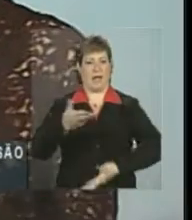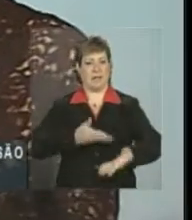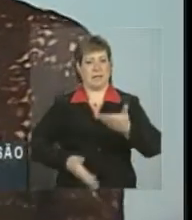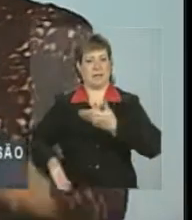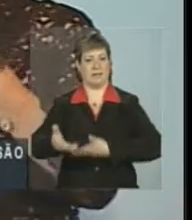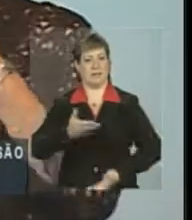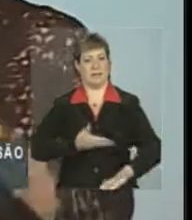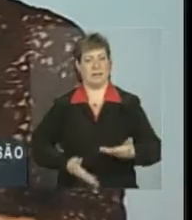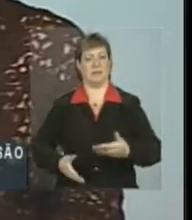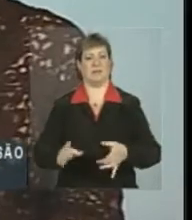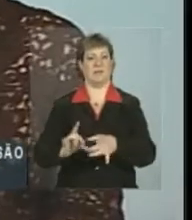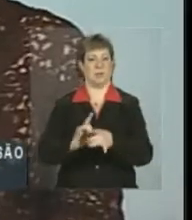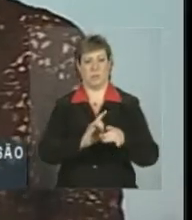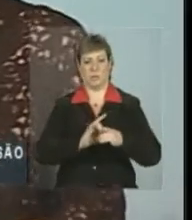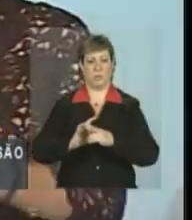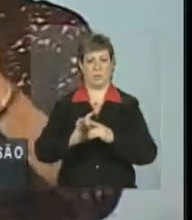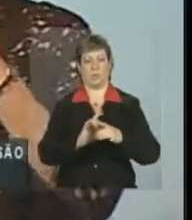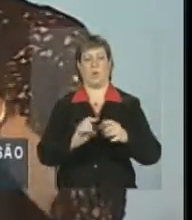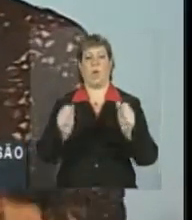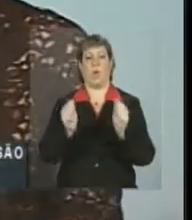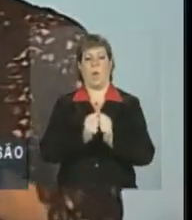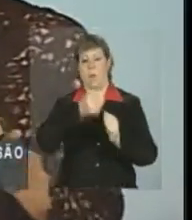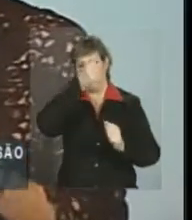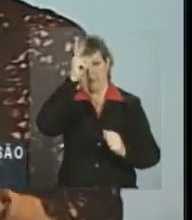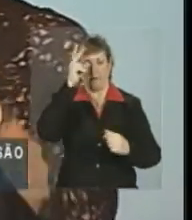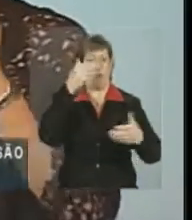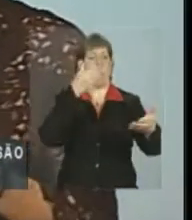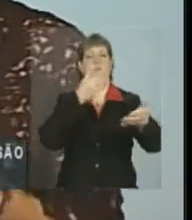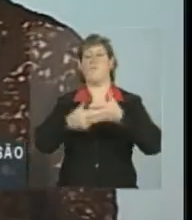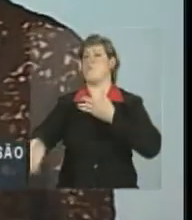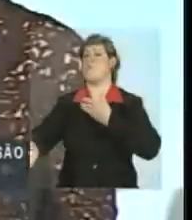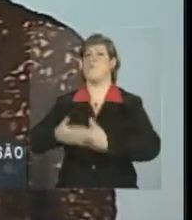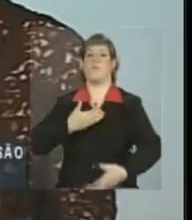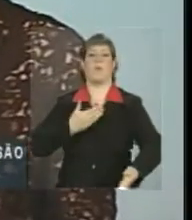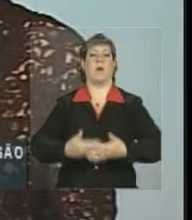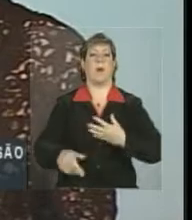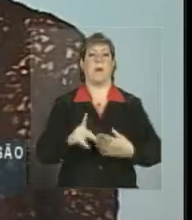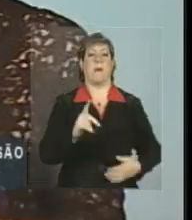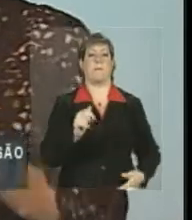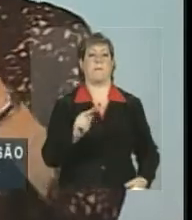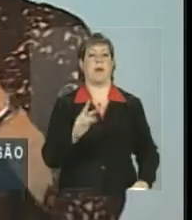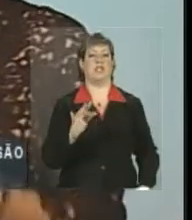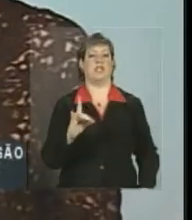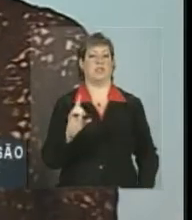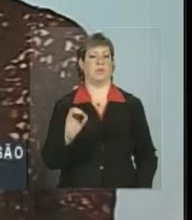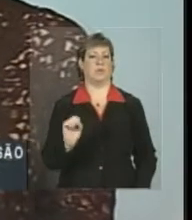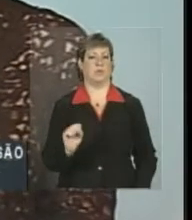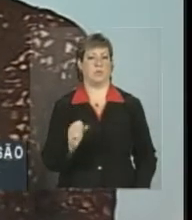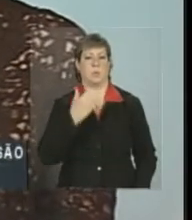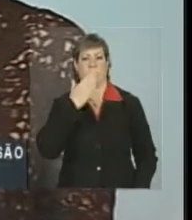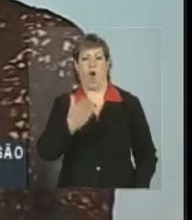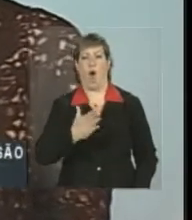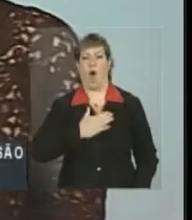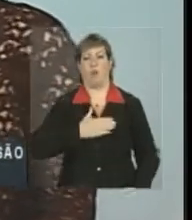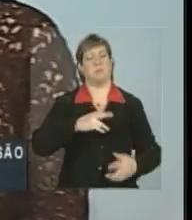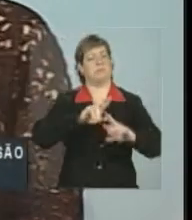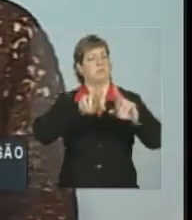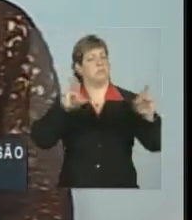republicana com prefeitos de qualquer origem partidária. Na medida que a gente